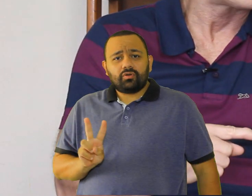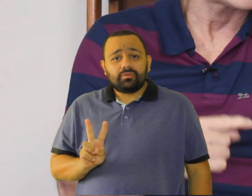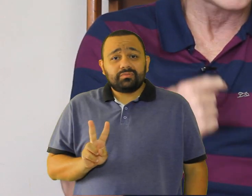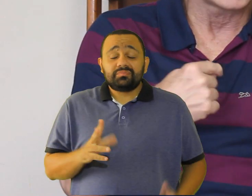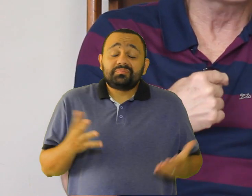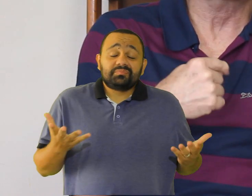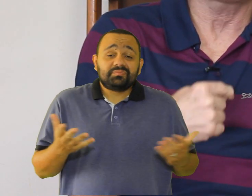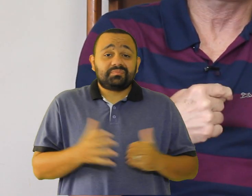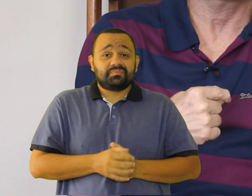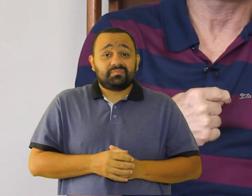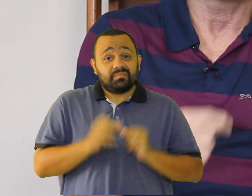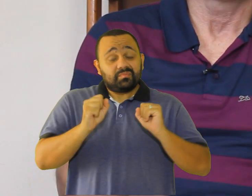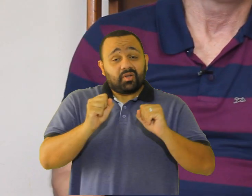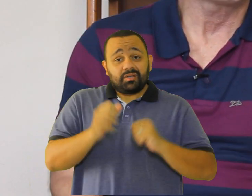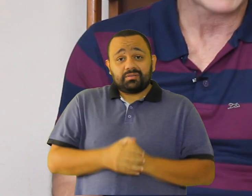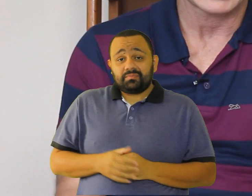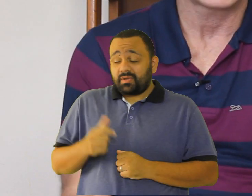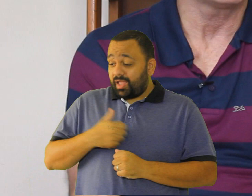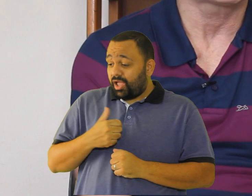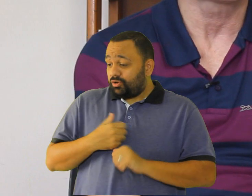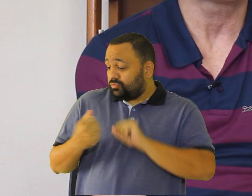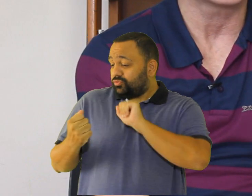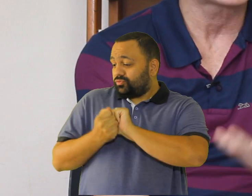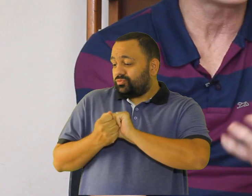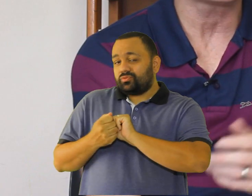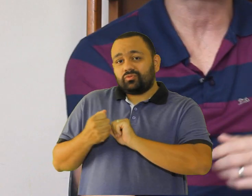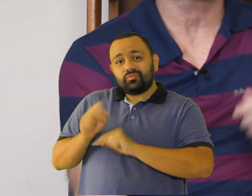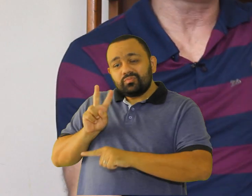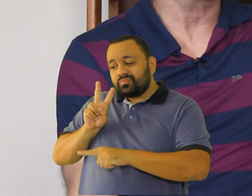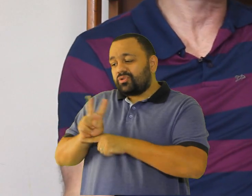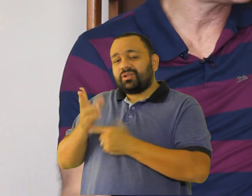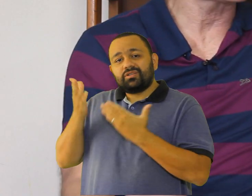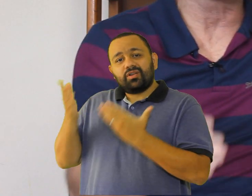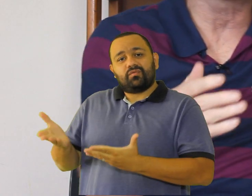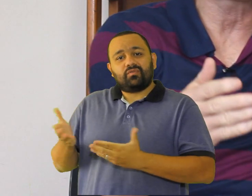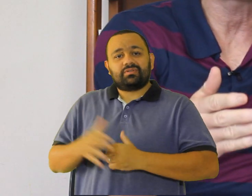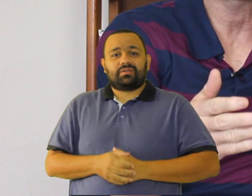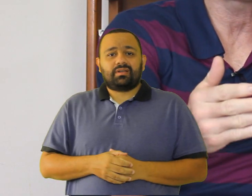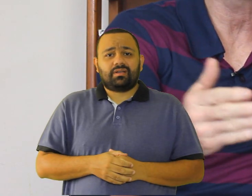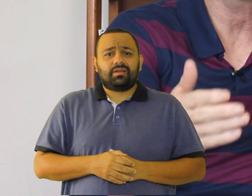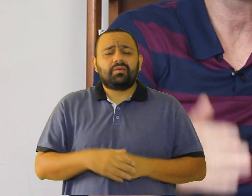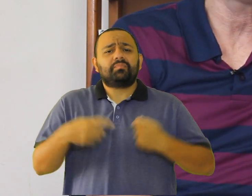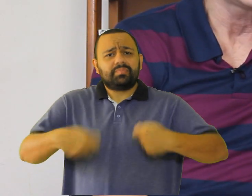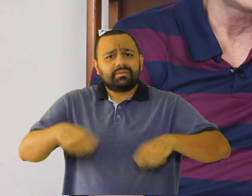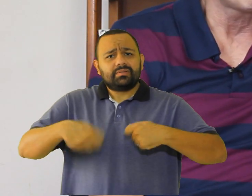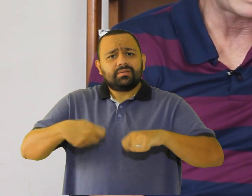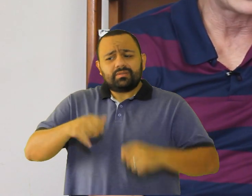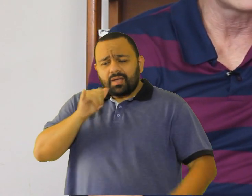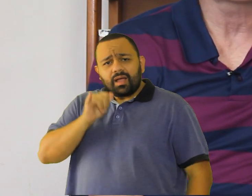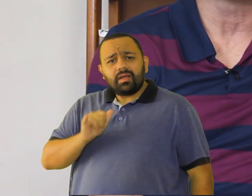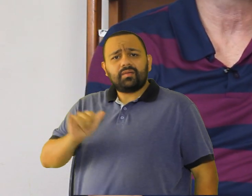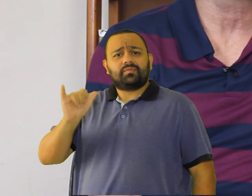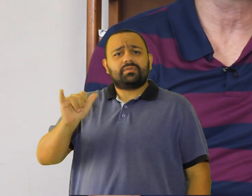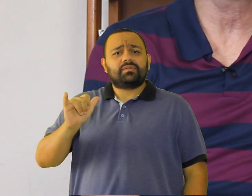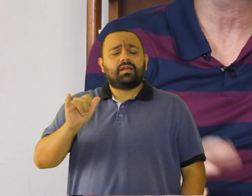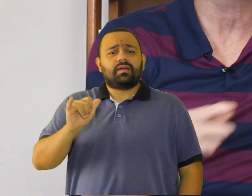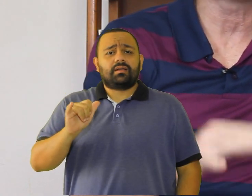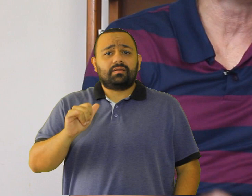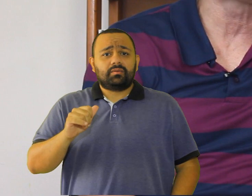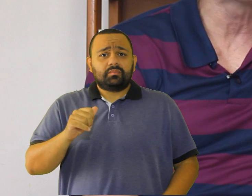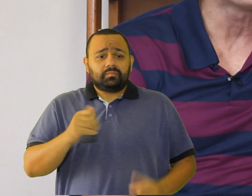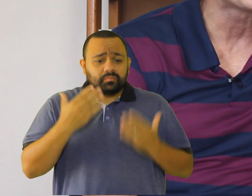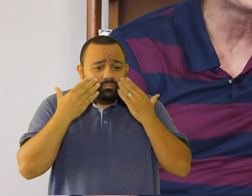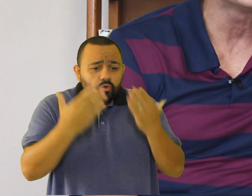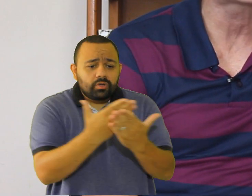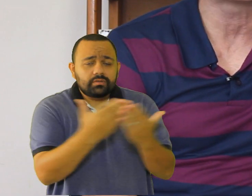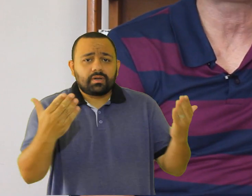meu bem, eu estou aqui para te proteger. Que são coisas que nós precisamos até transmitir para os nossos